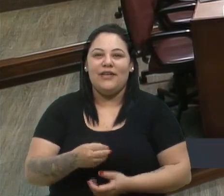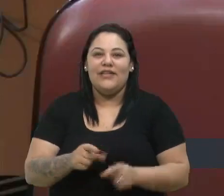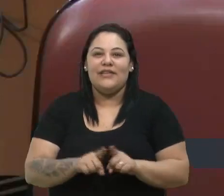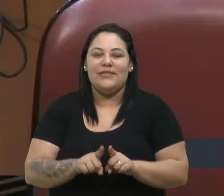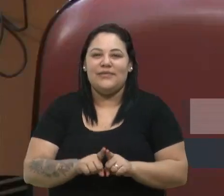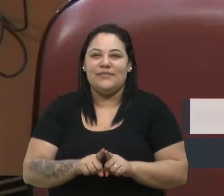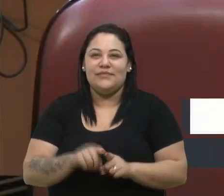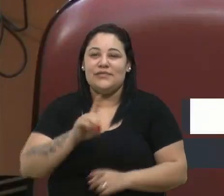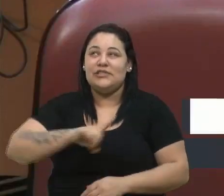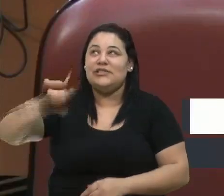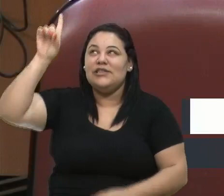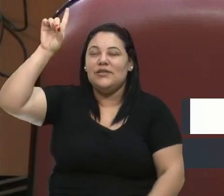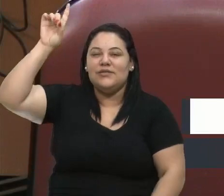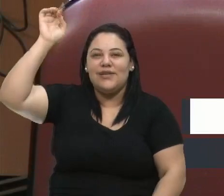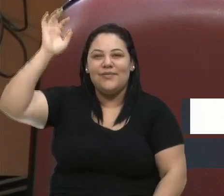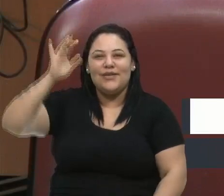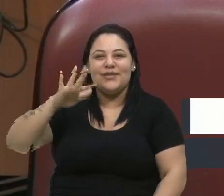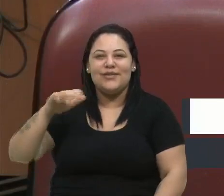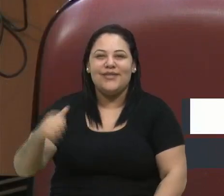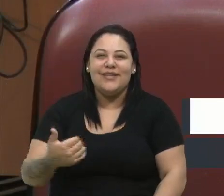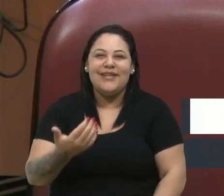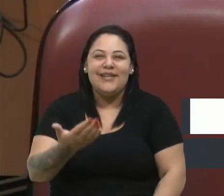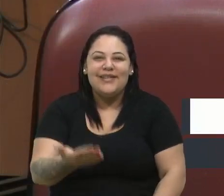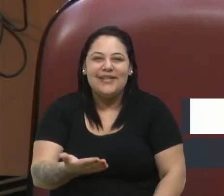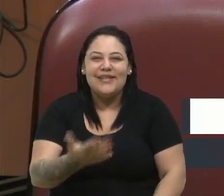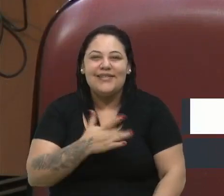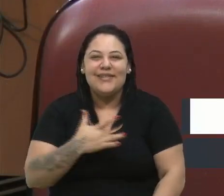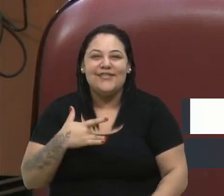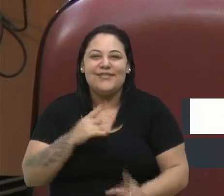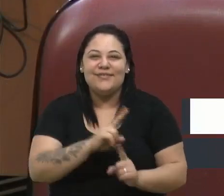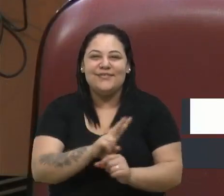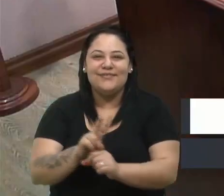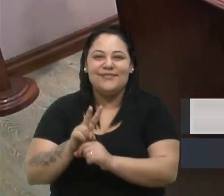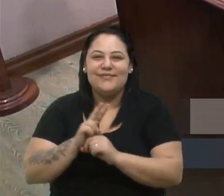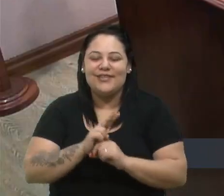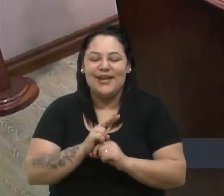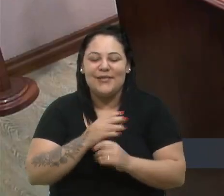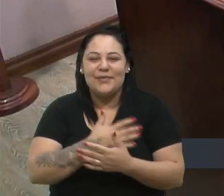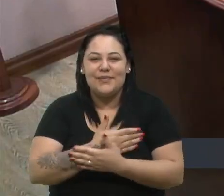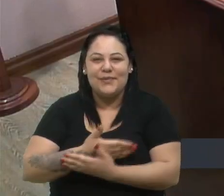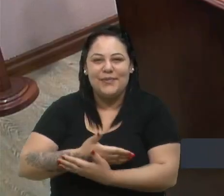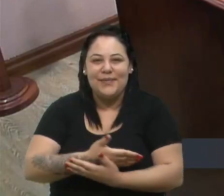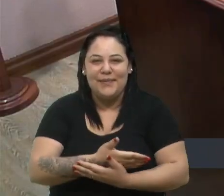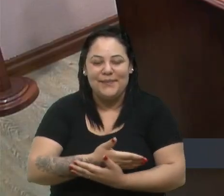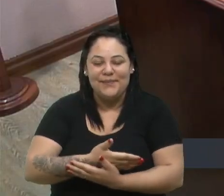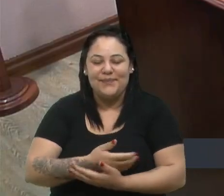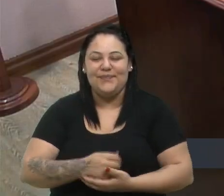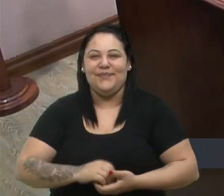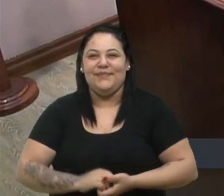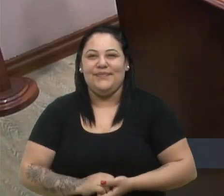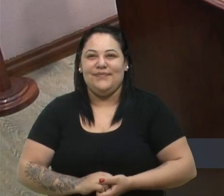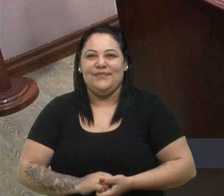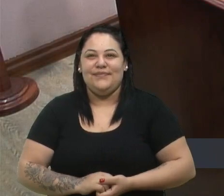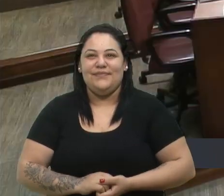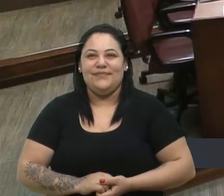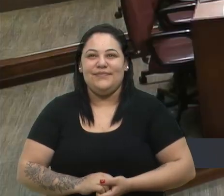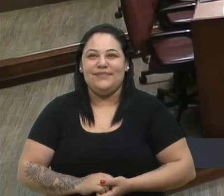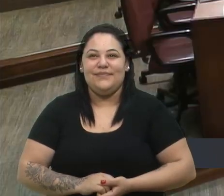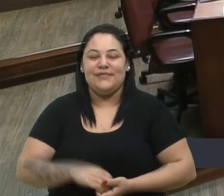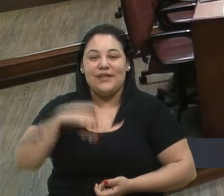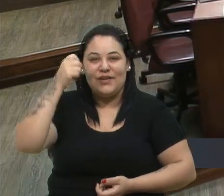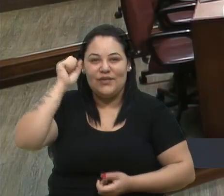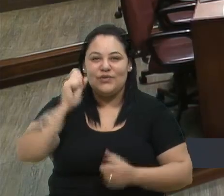possa abençoar e dar muita saúde e proteção. Obrigado. Vereador Clóvis. Obrigado, vereador Bressan. Me junto a